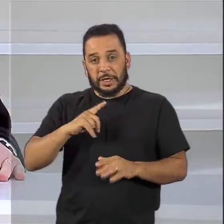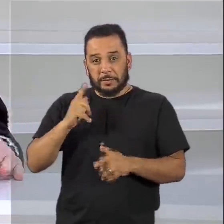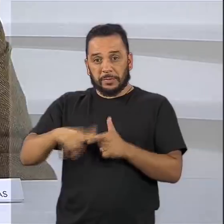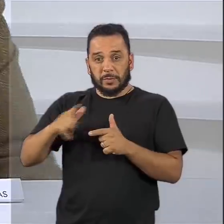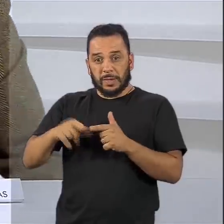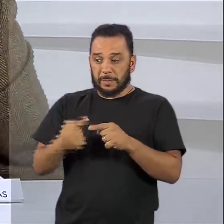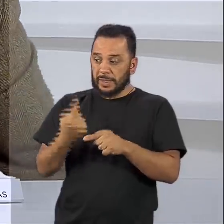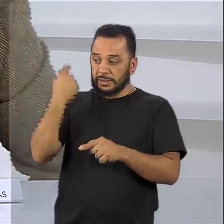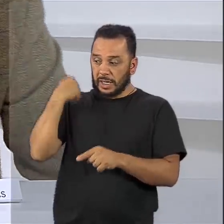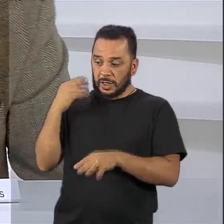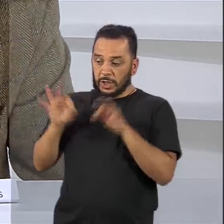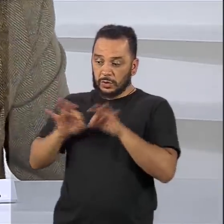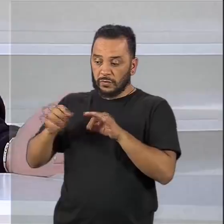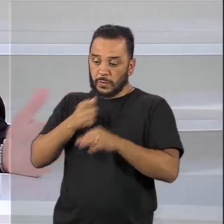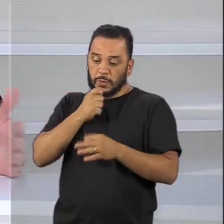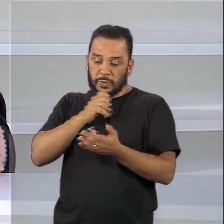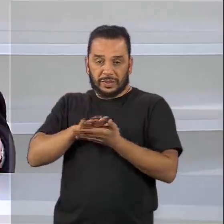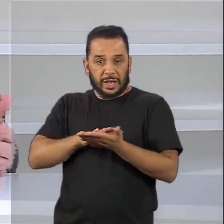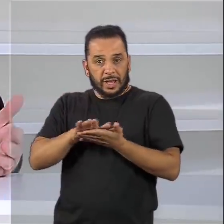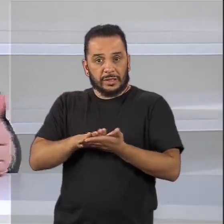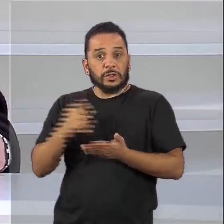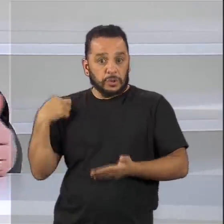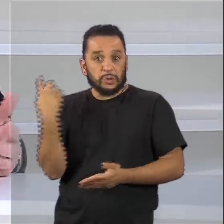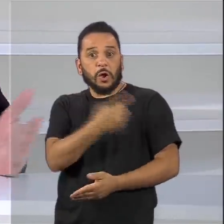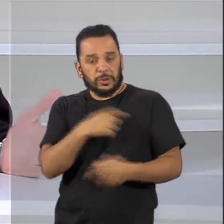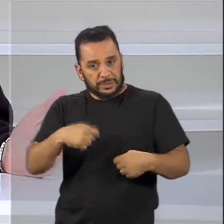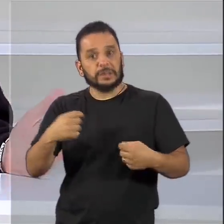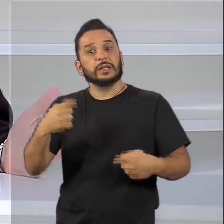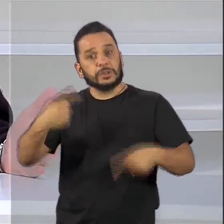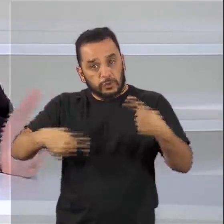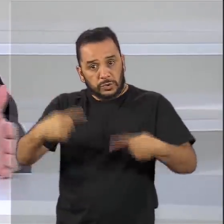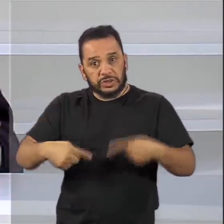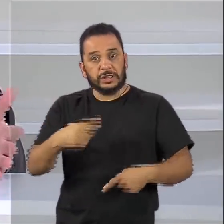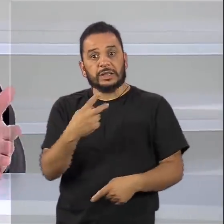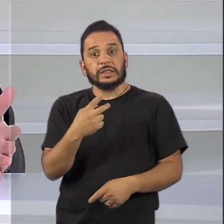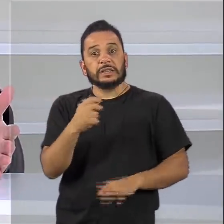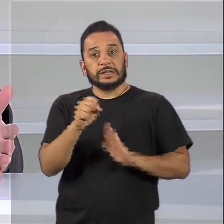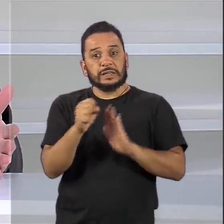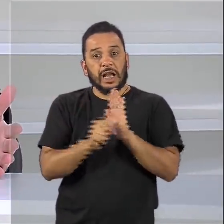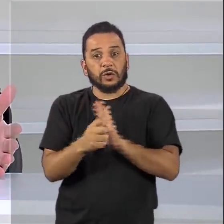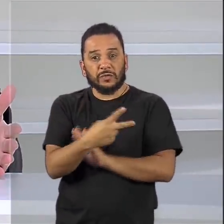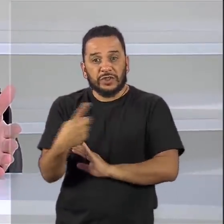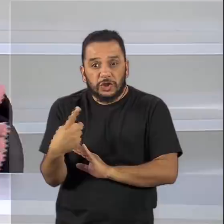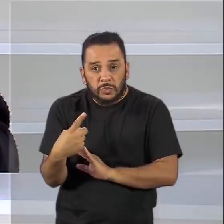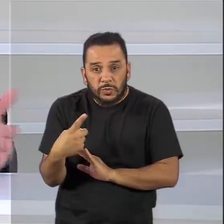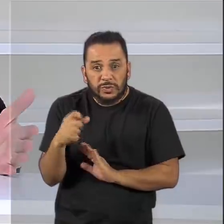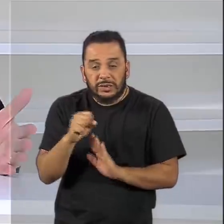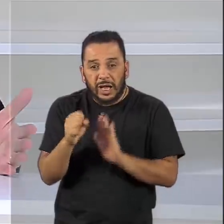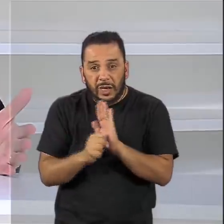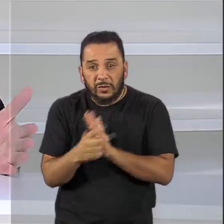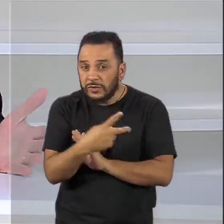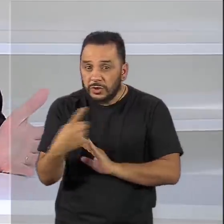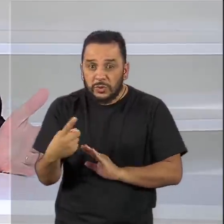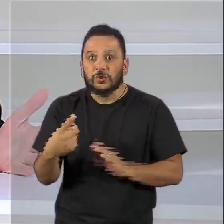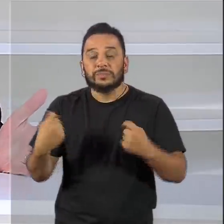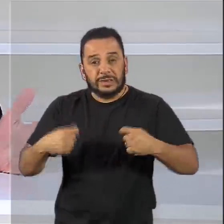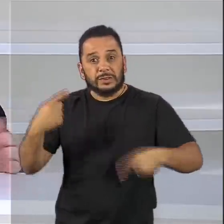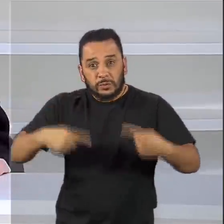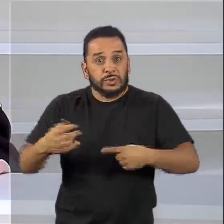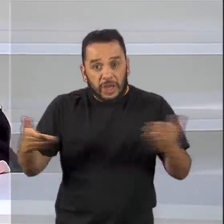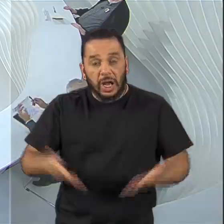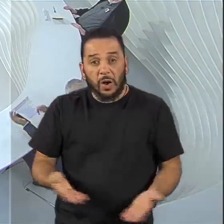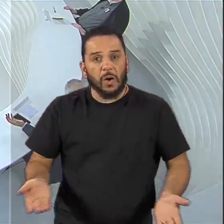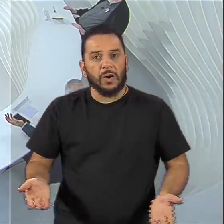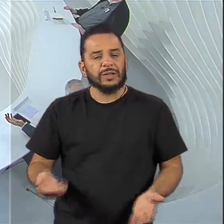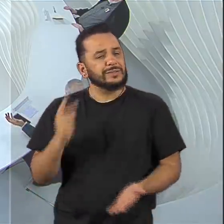é evidente. A gente tem que discutir o século XXI, porque senão vamos chegar atrasados de novo. Olha, já estamos no 19. Não, e os próximos 4 anos serão